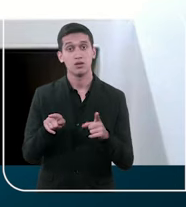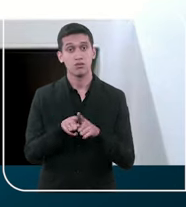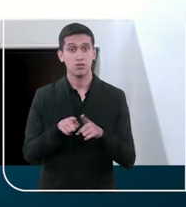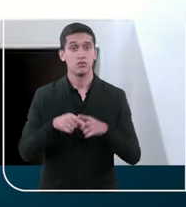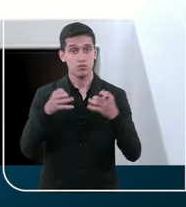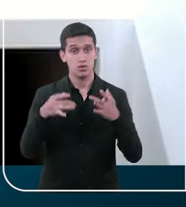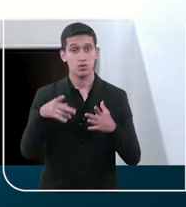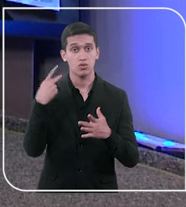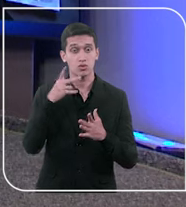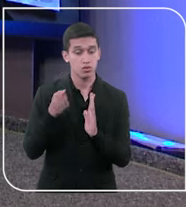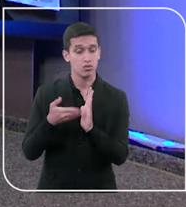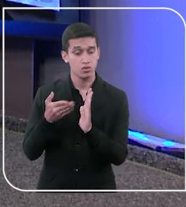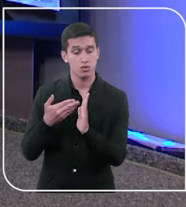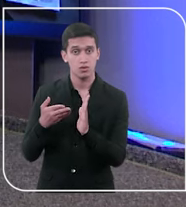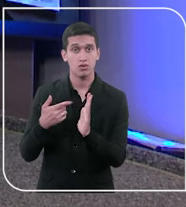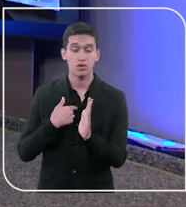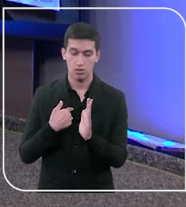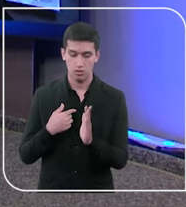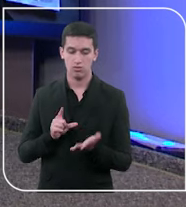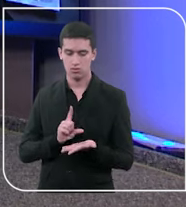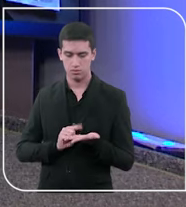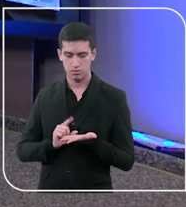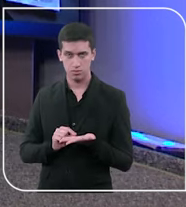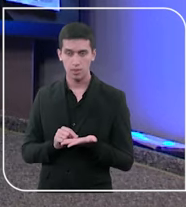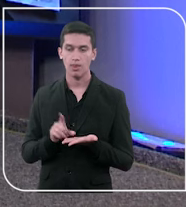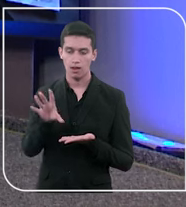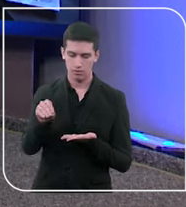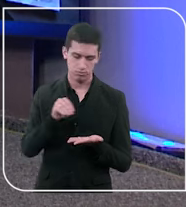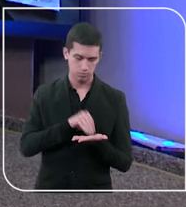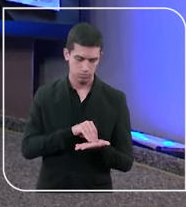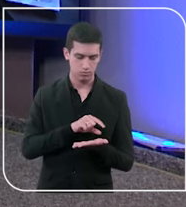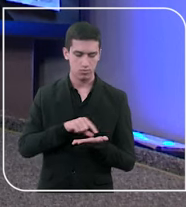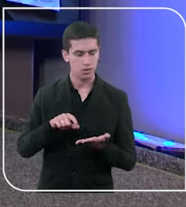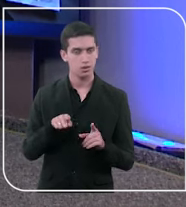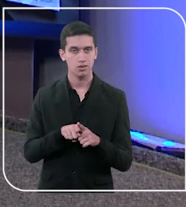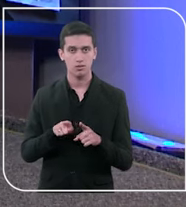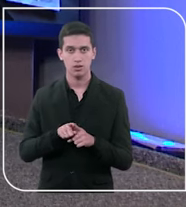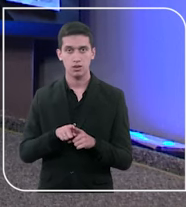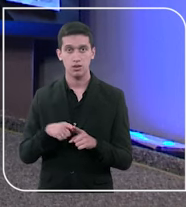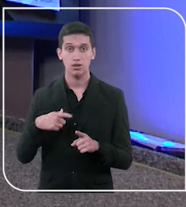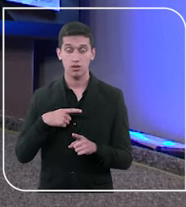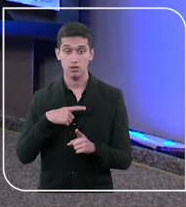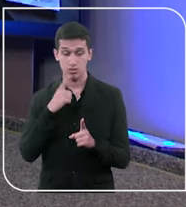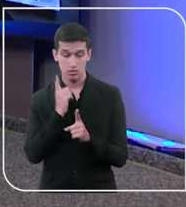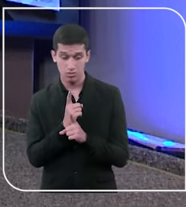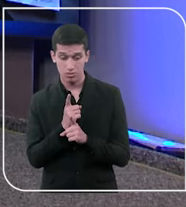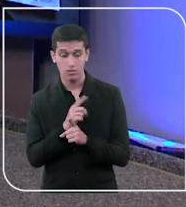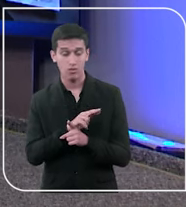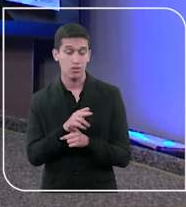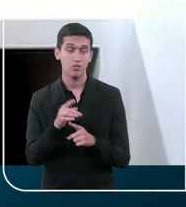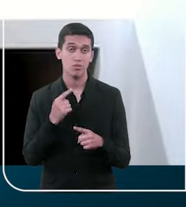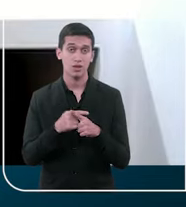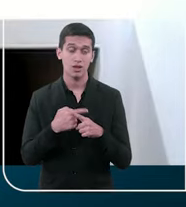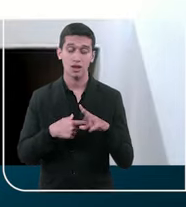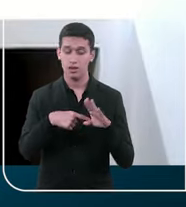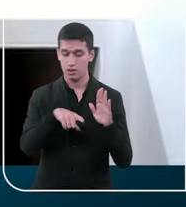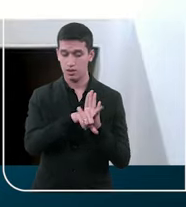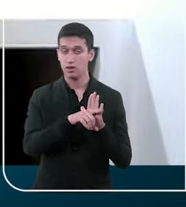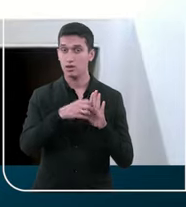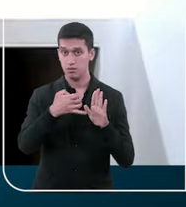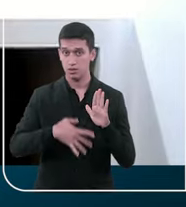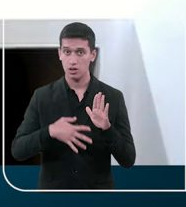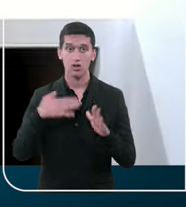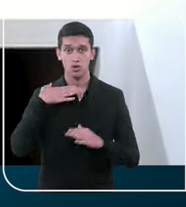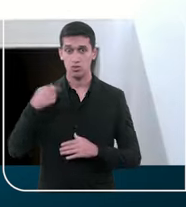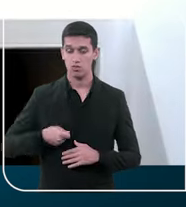Inclusive, você fala sobre isso no seu manual e eu te citei na minha pesquisa. Acaba gerando uma certa discricionariedade, porque a